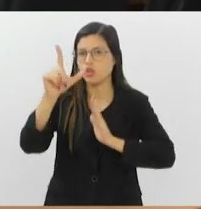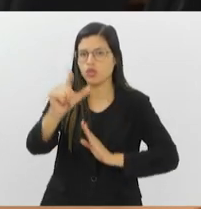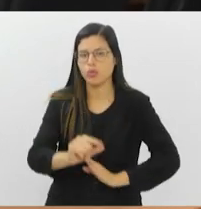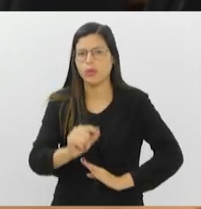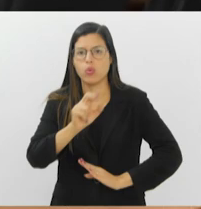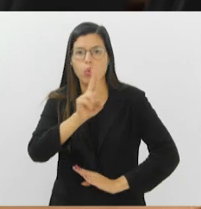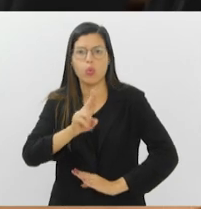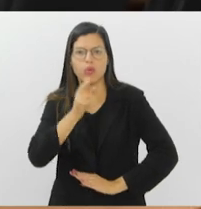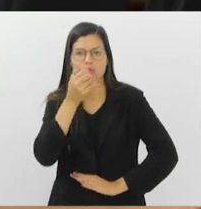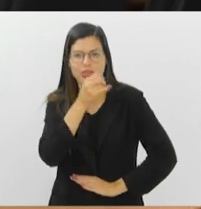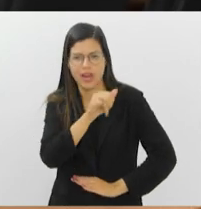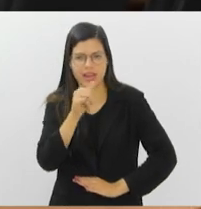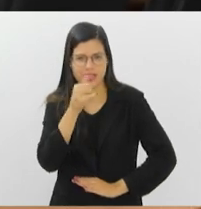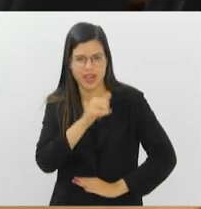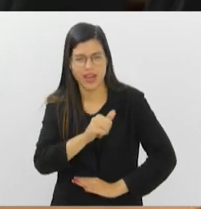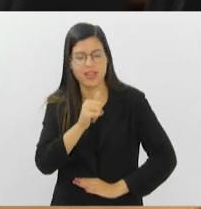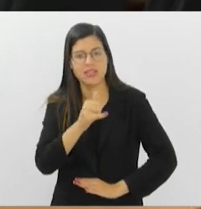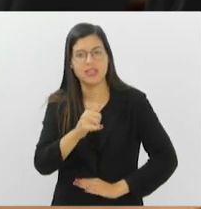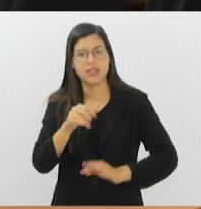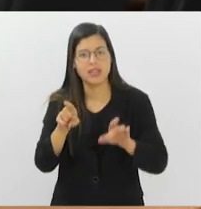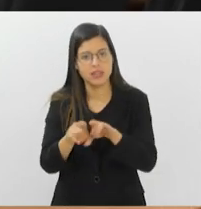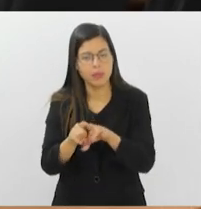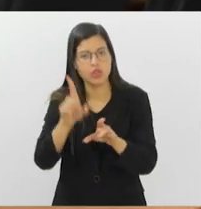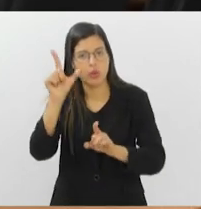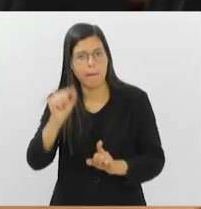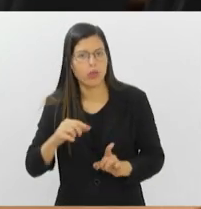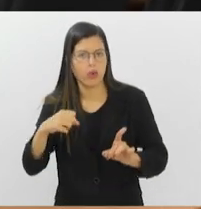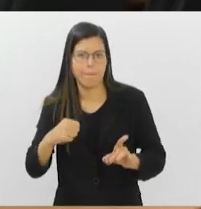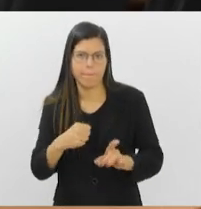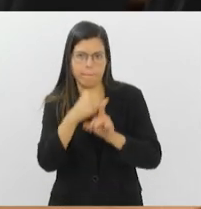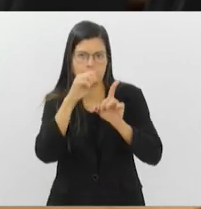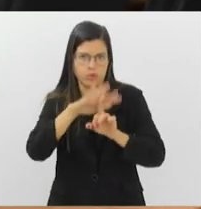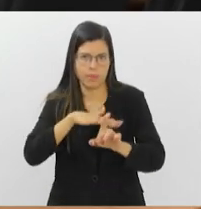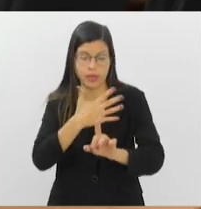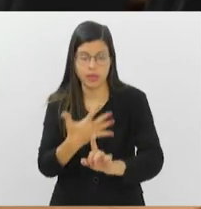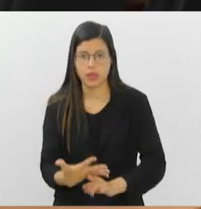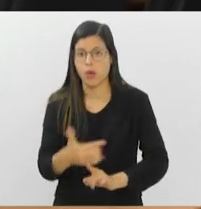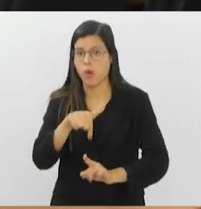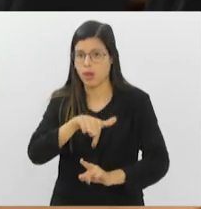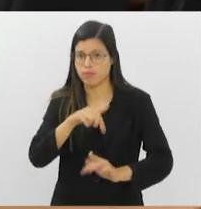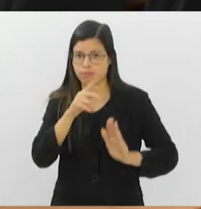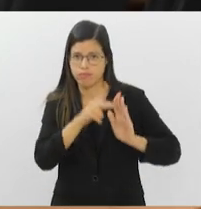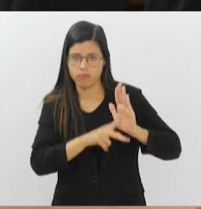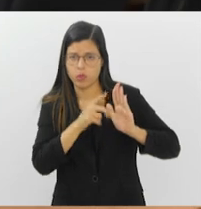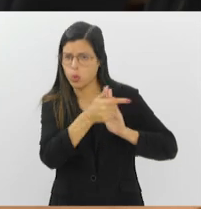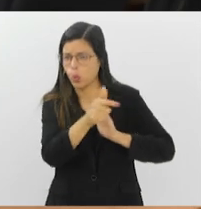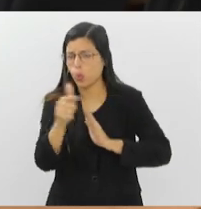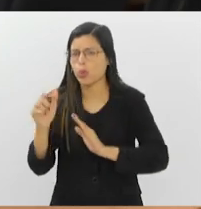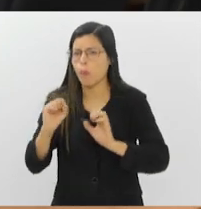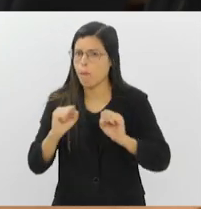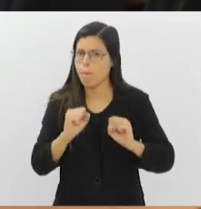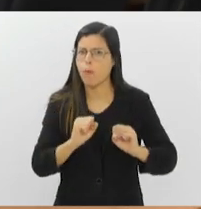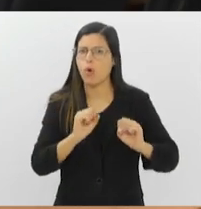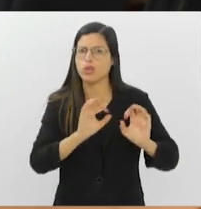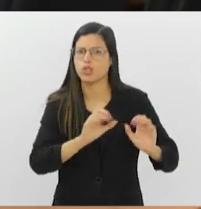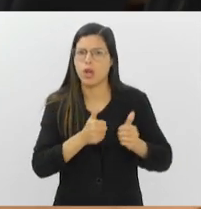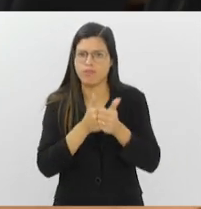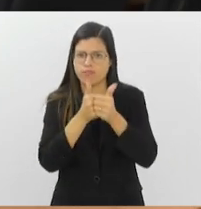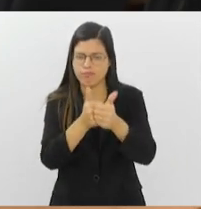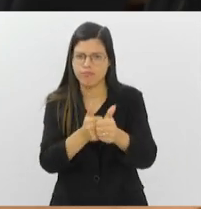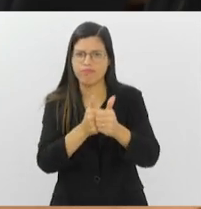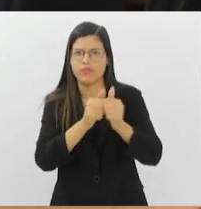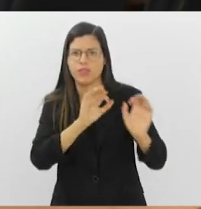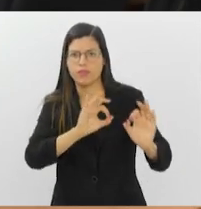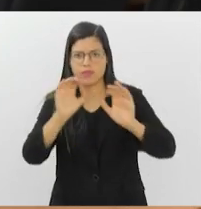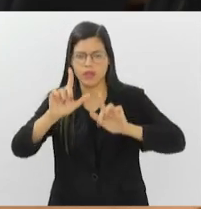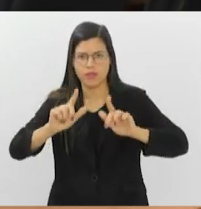energia elétrica e também reduzir diminuir Aí o impacto ambiental esses projetos e outros projetos você pode acompanhar ao vivo aqui na TV alerge a partir